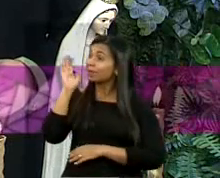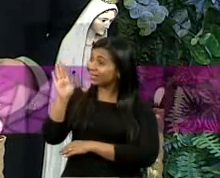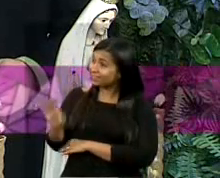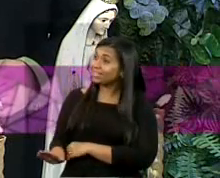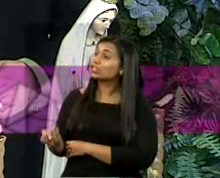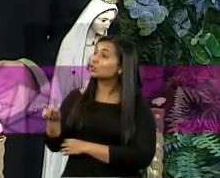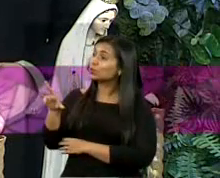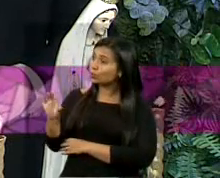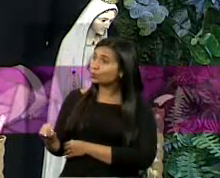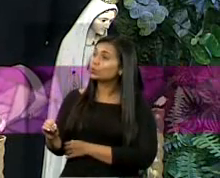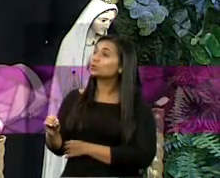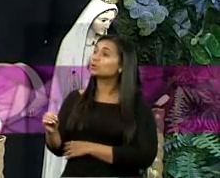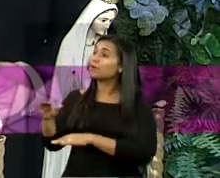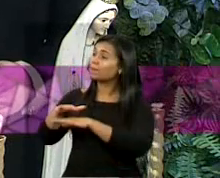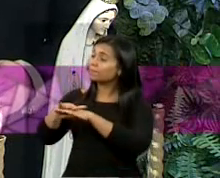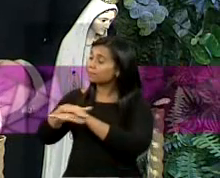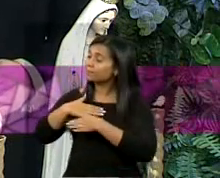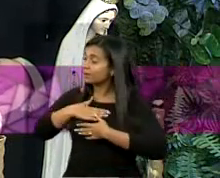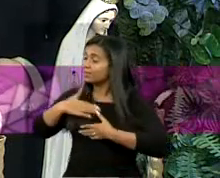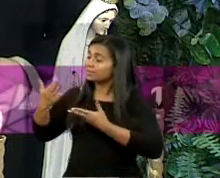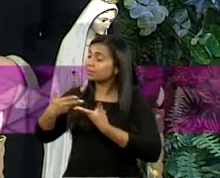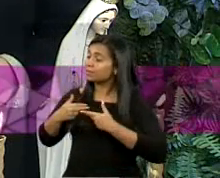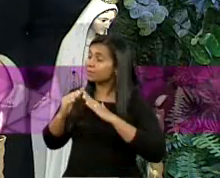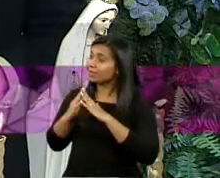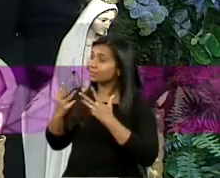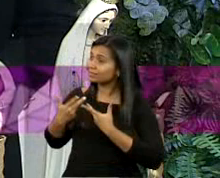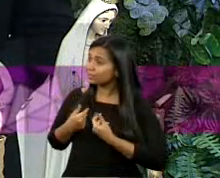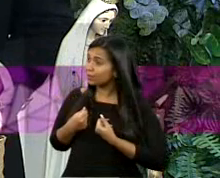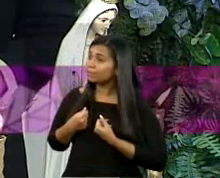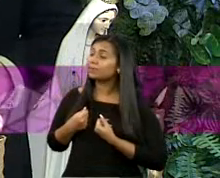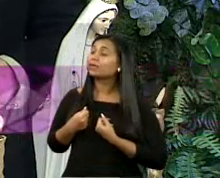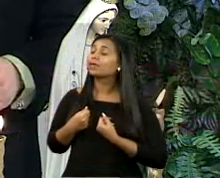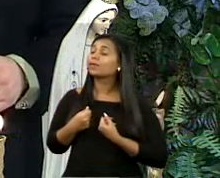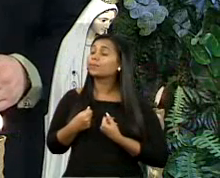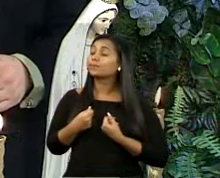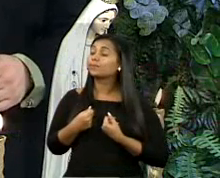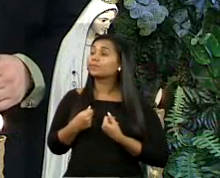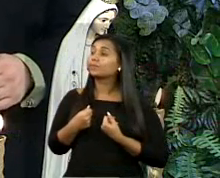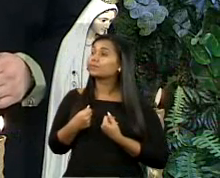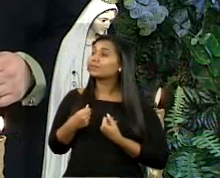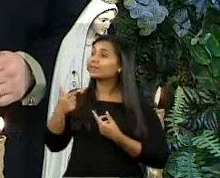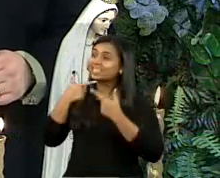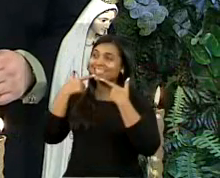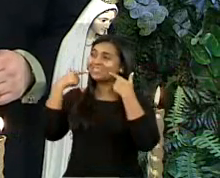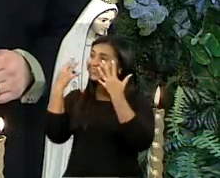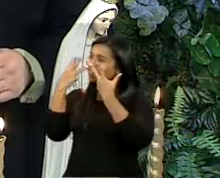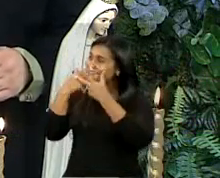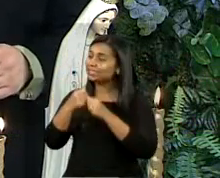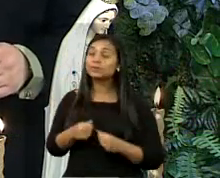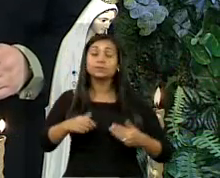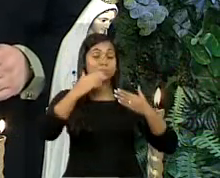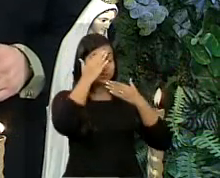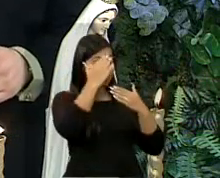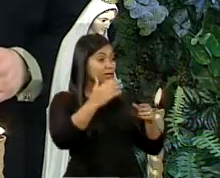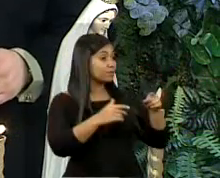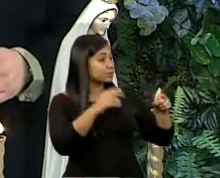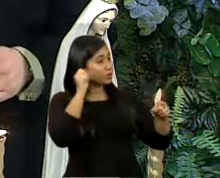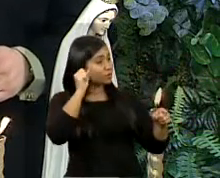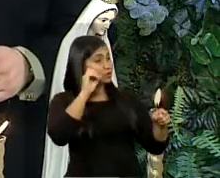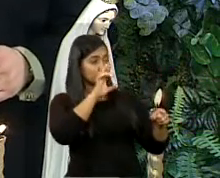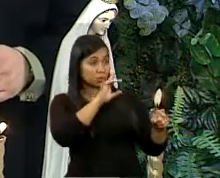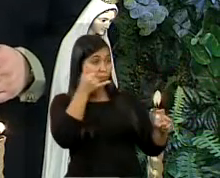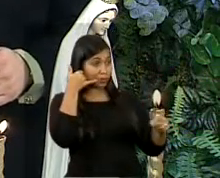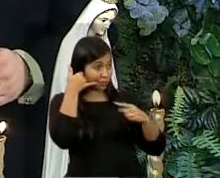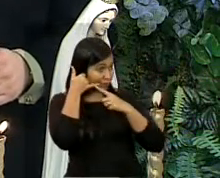tarde, Lúcio. É um prazer receber você no meu lar. Prazer é nosso. Com esse sorriso lindo. Obrigado, meu anjo. Você está me ouvindo só